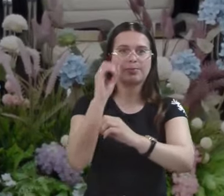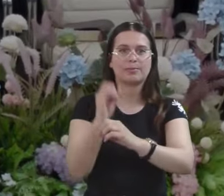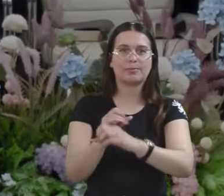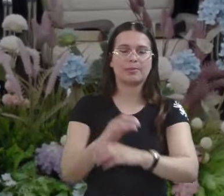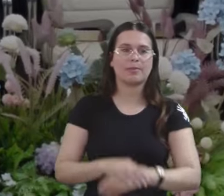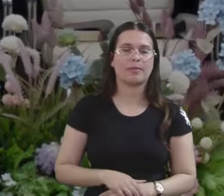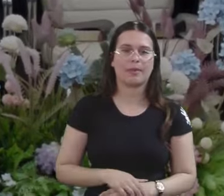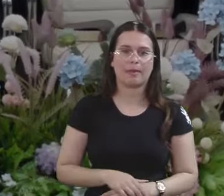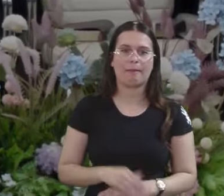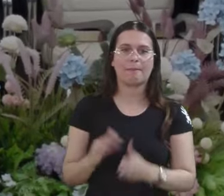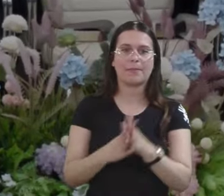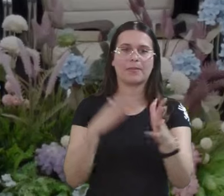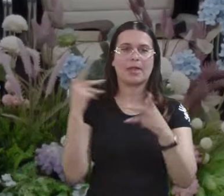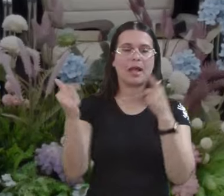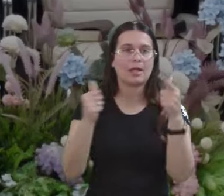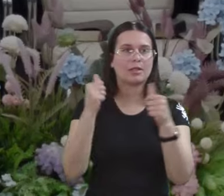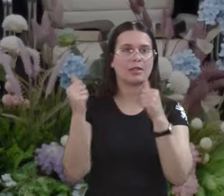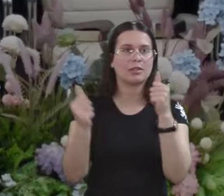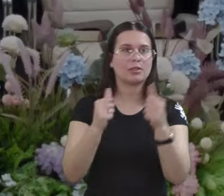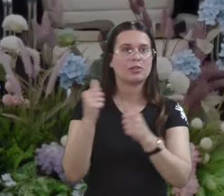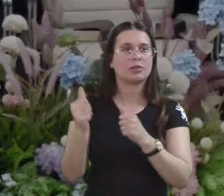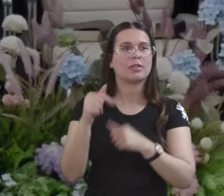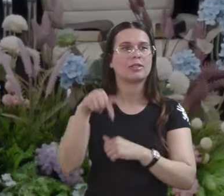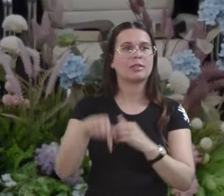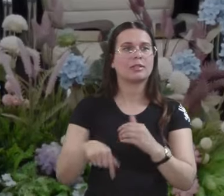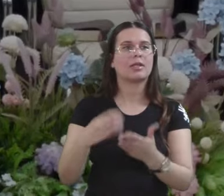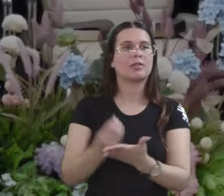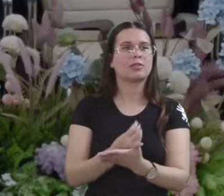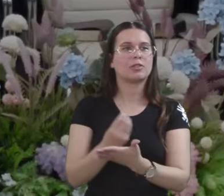aleluia. Esta é a igreja Madempe